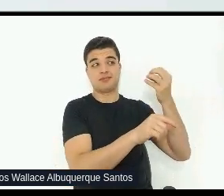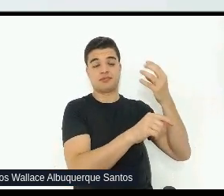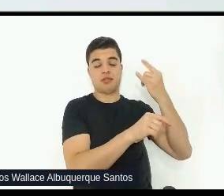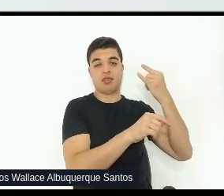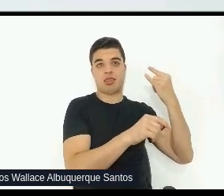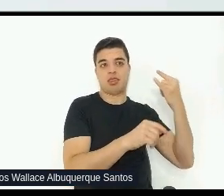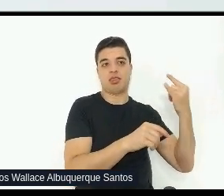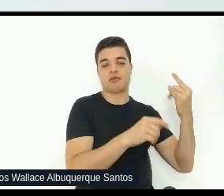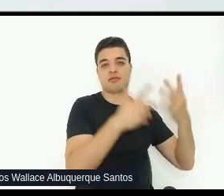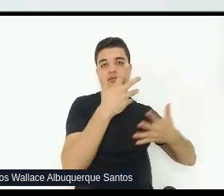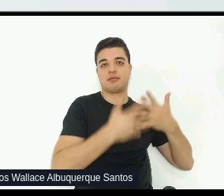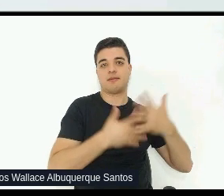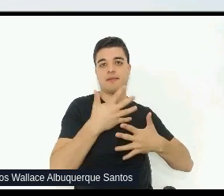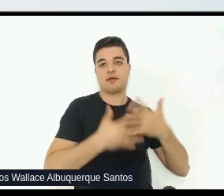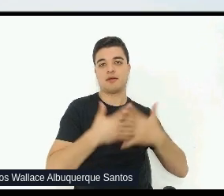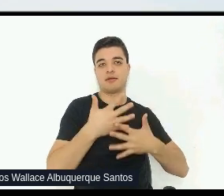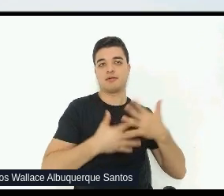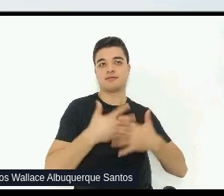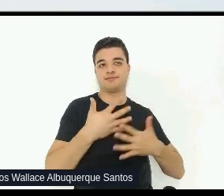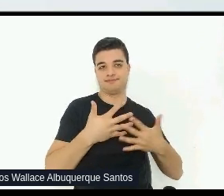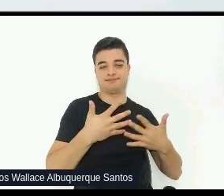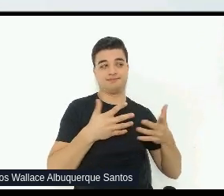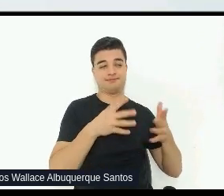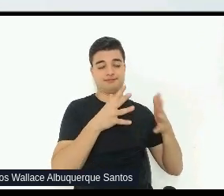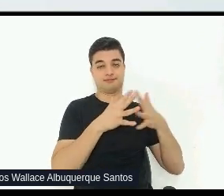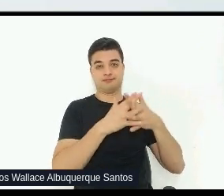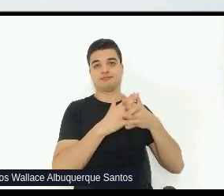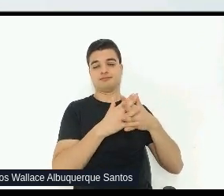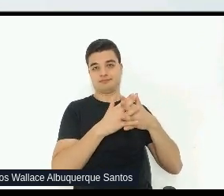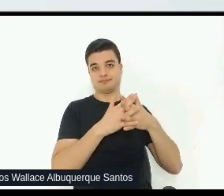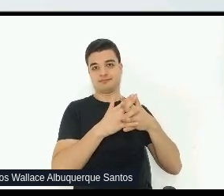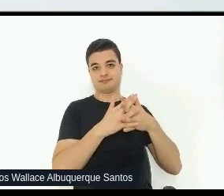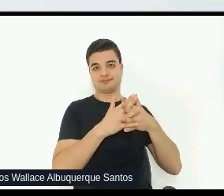porque ele ficou confuso a partir de uma animação.